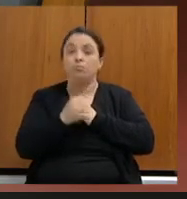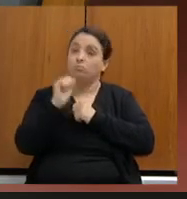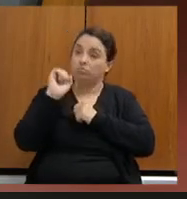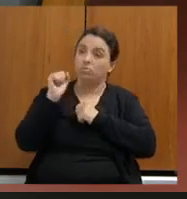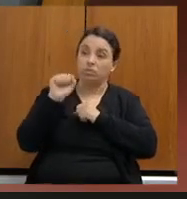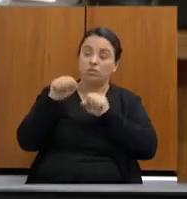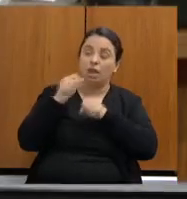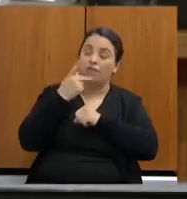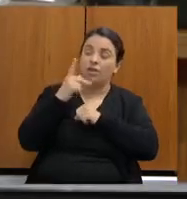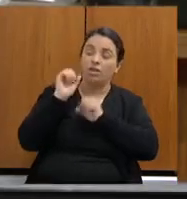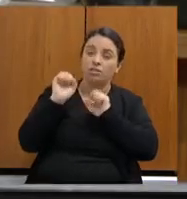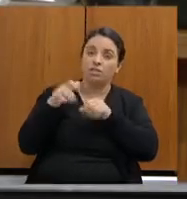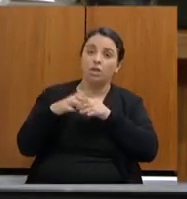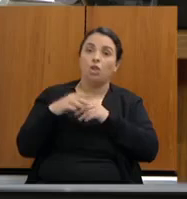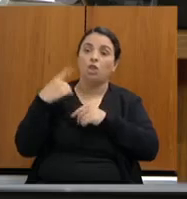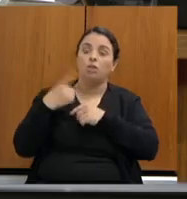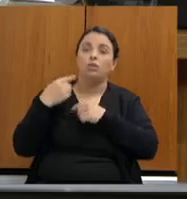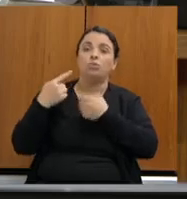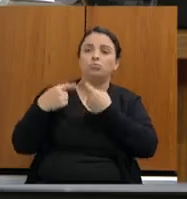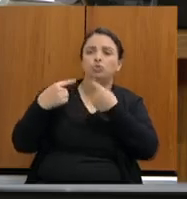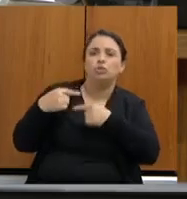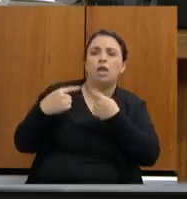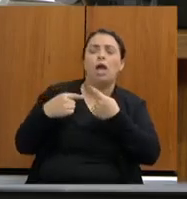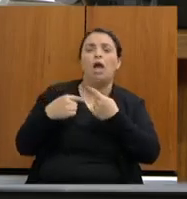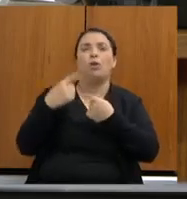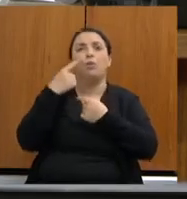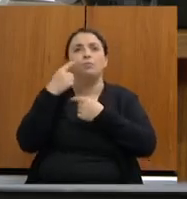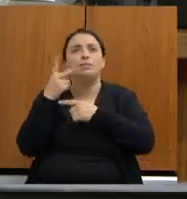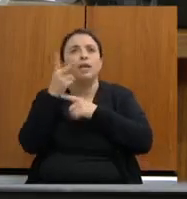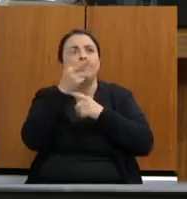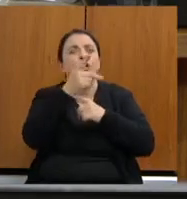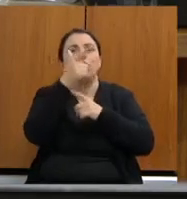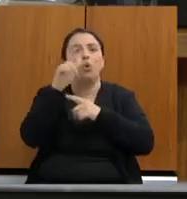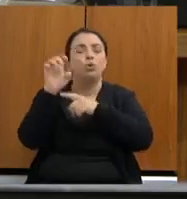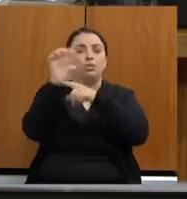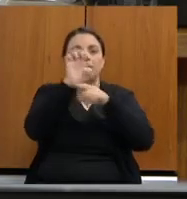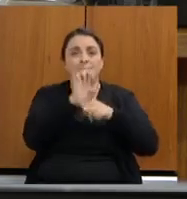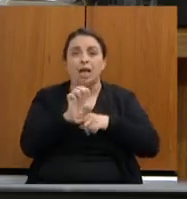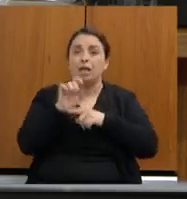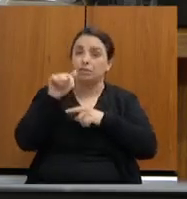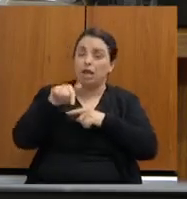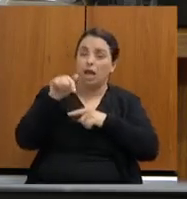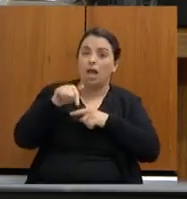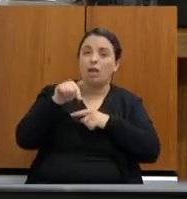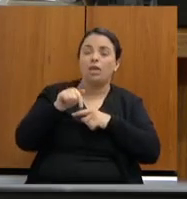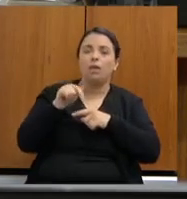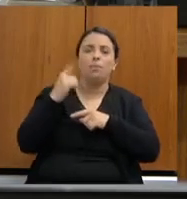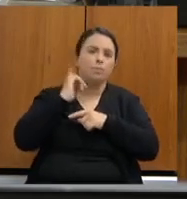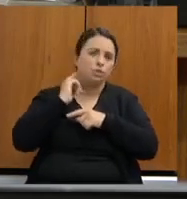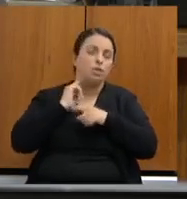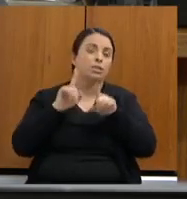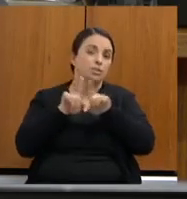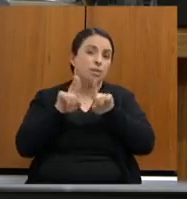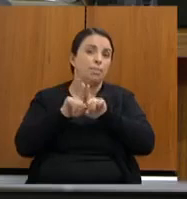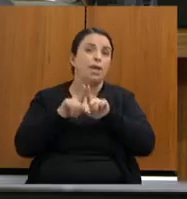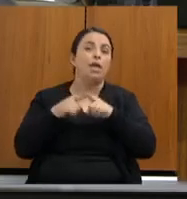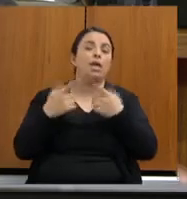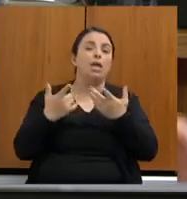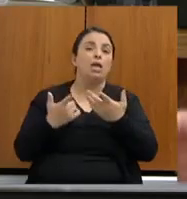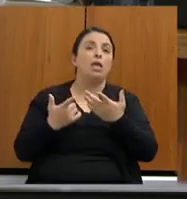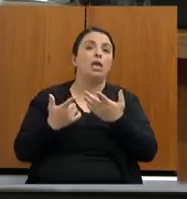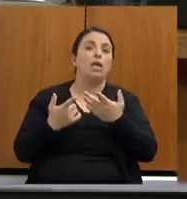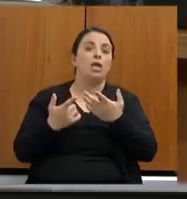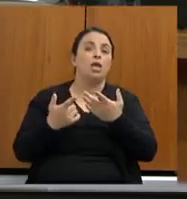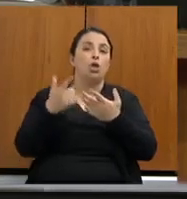temos observado que tem ocorrido em outros estados aqui também as escolas registros dos colegas e isso tem sido tratado